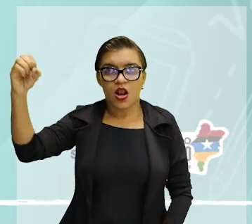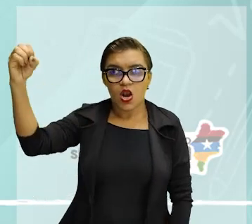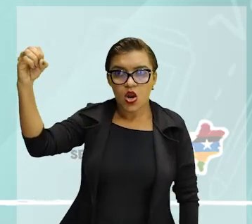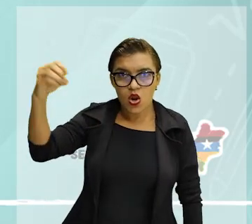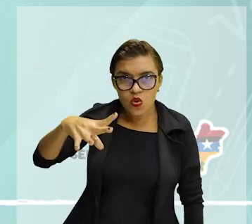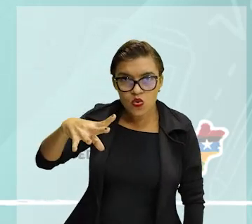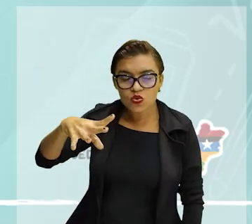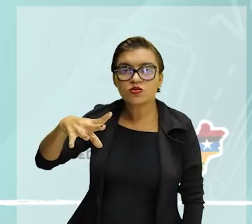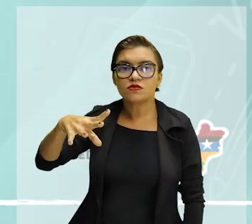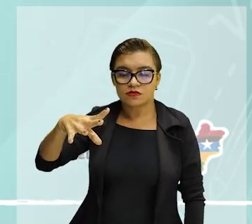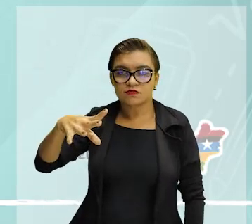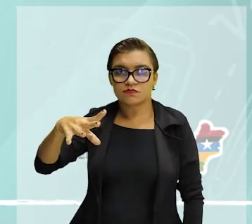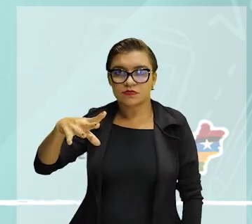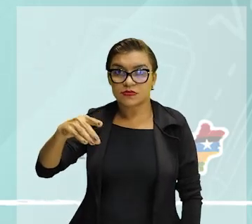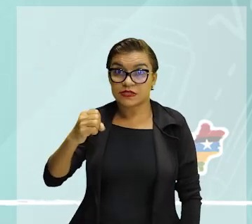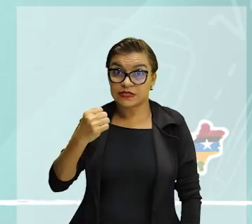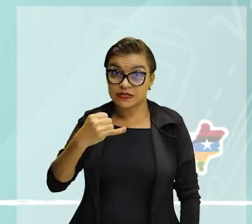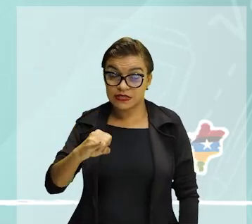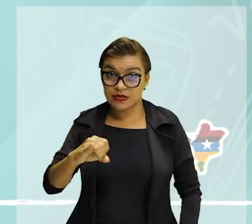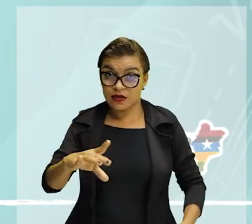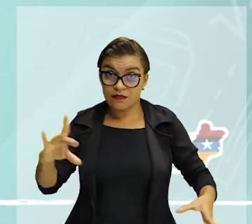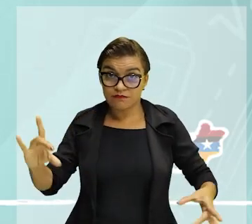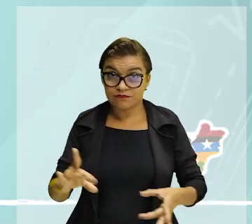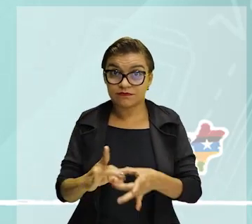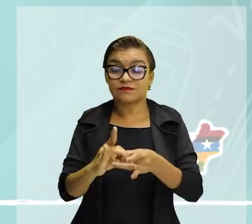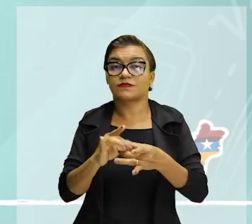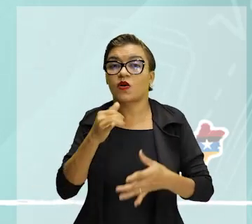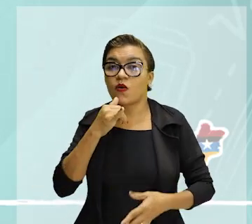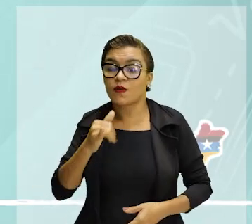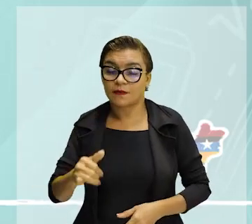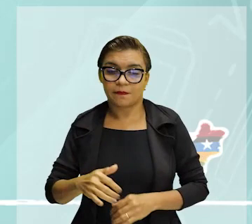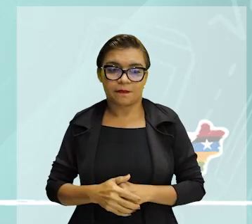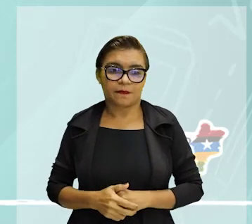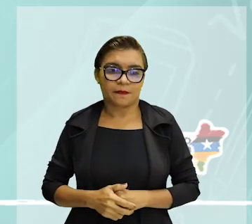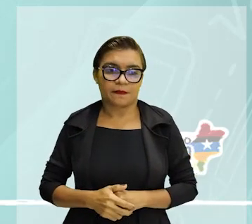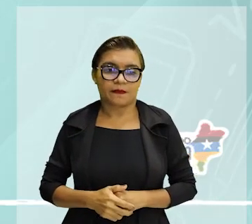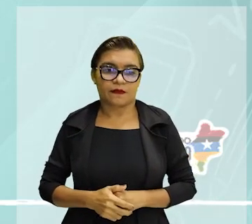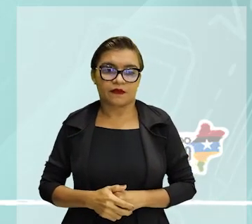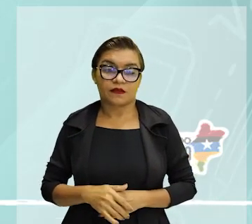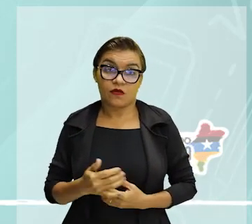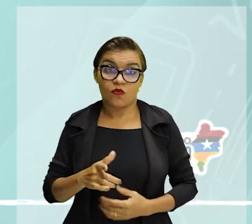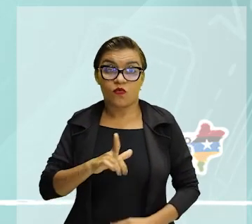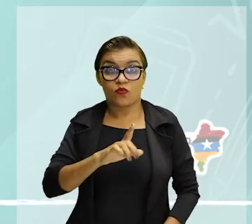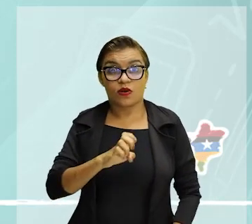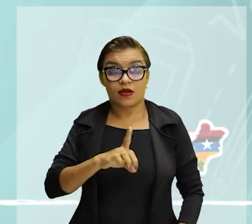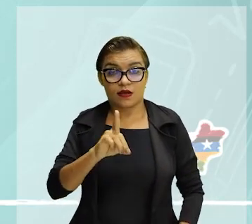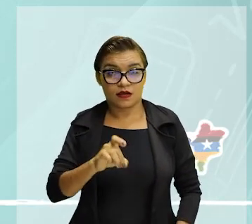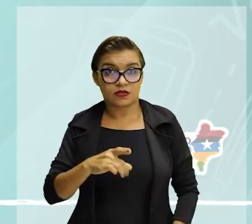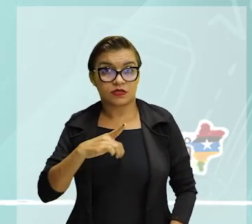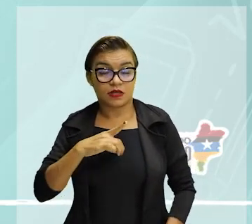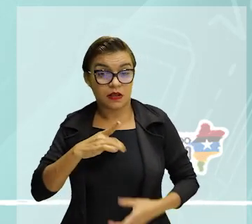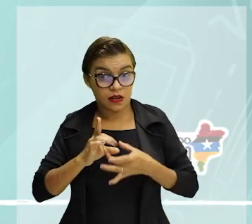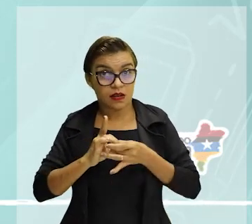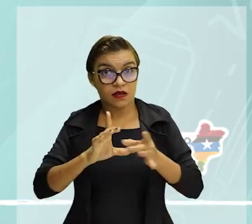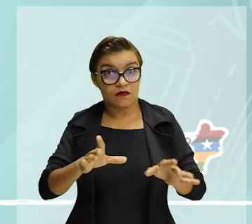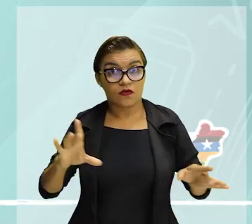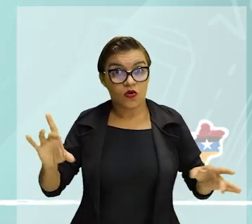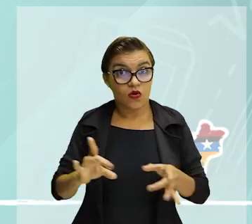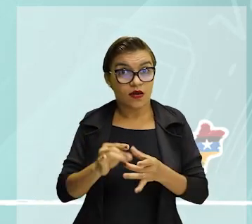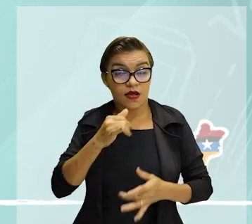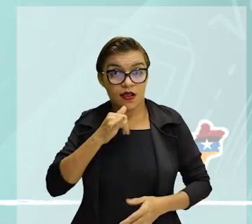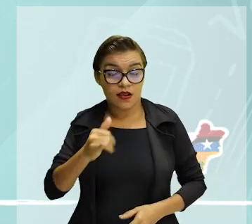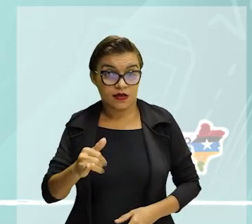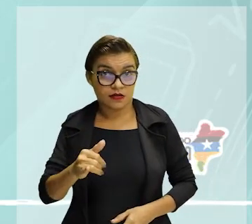ok? Como todo diodo, o LED permite a passagem de corrente elétrica, né? Isso quando ele vai